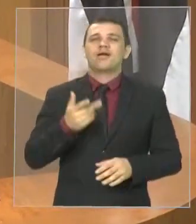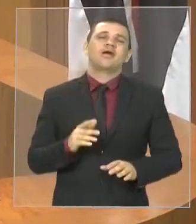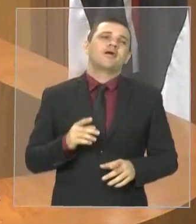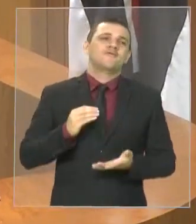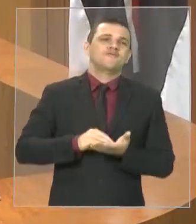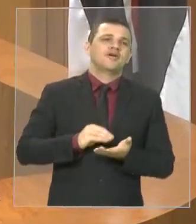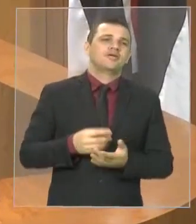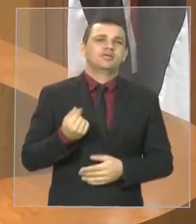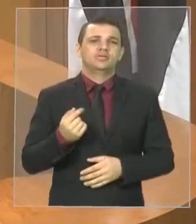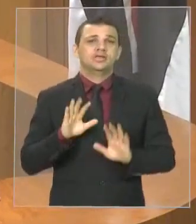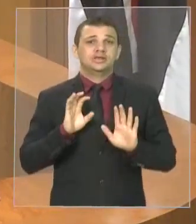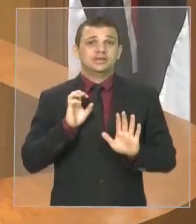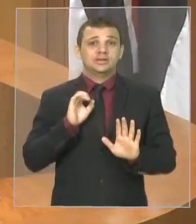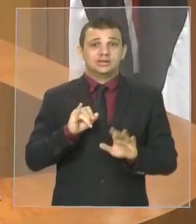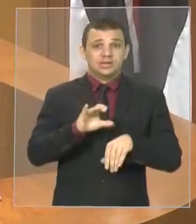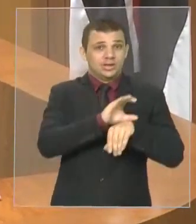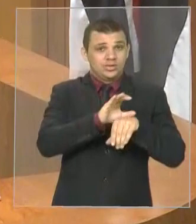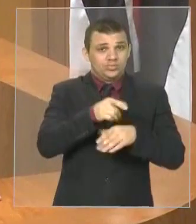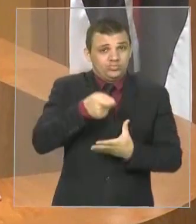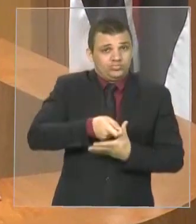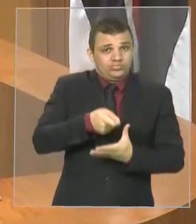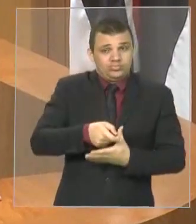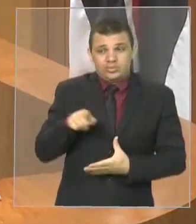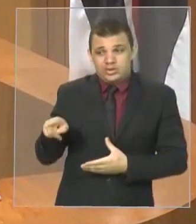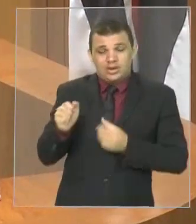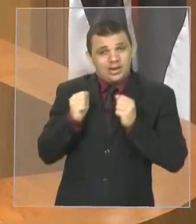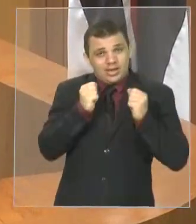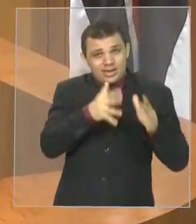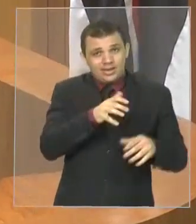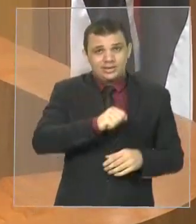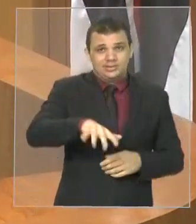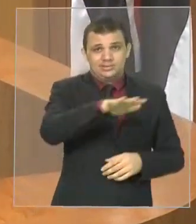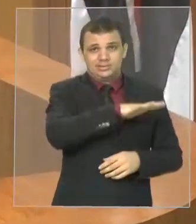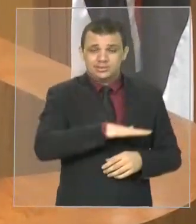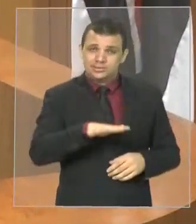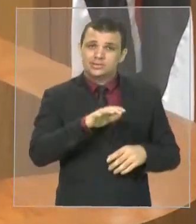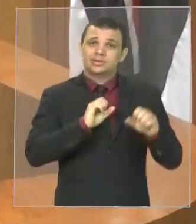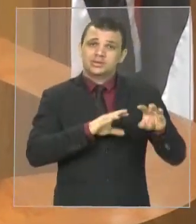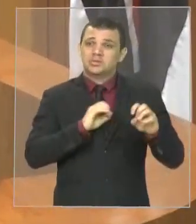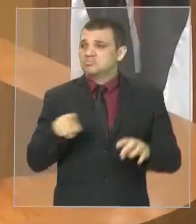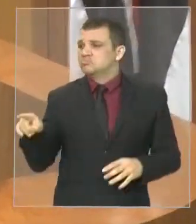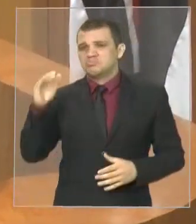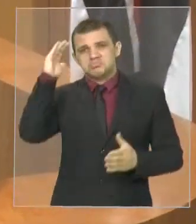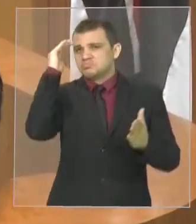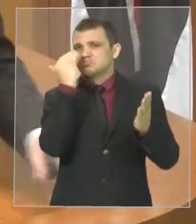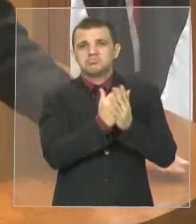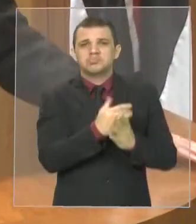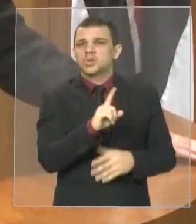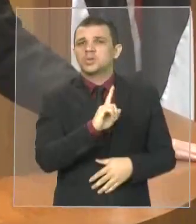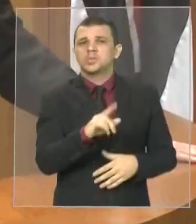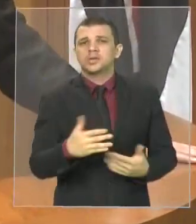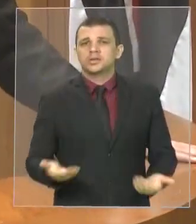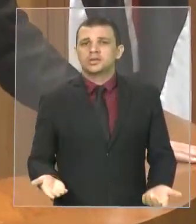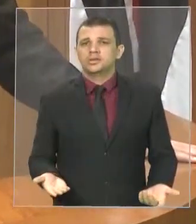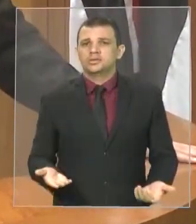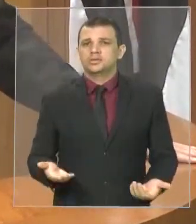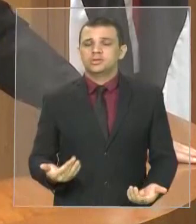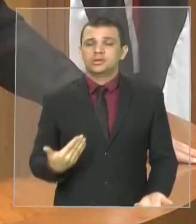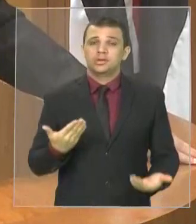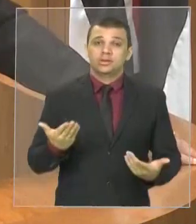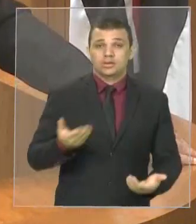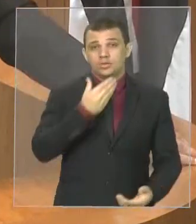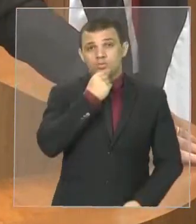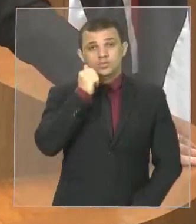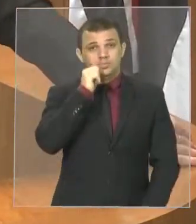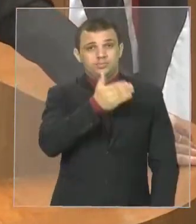em relação ao gasto mínimo no que diz respeito à educação? Portanto, senhores e senhoras, eu quero dizer a vocês que vocês